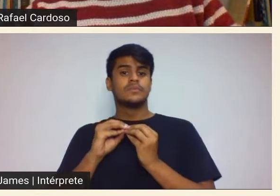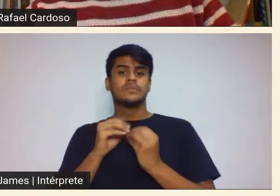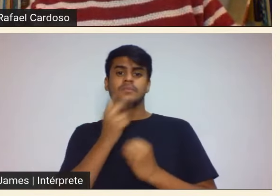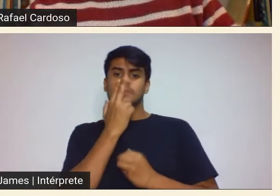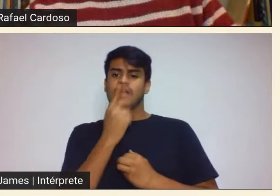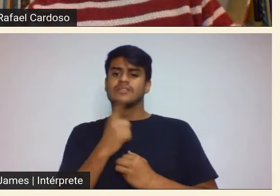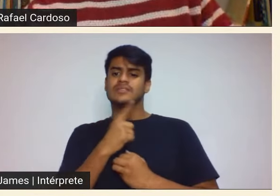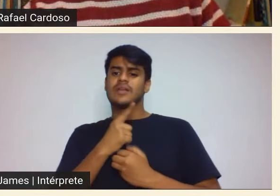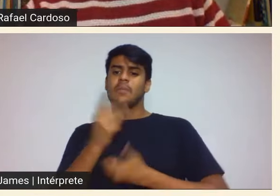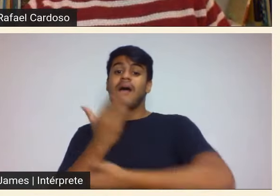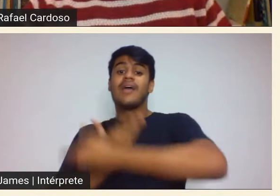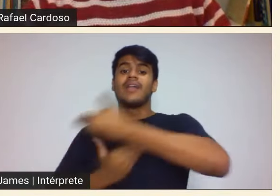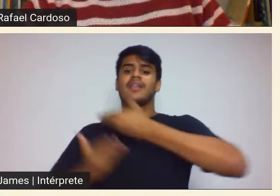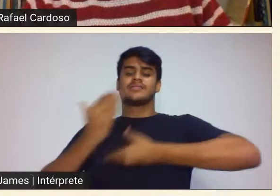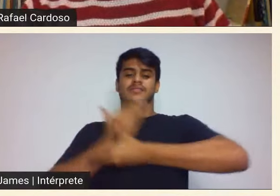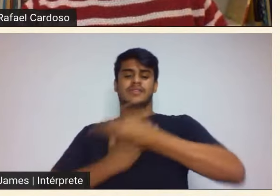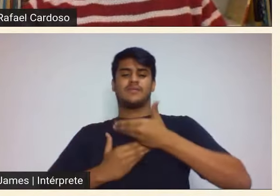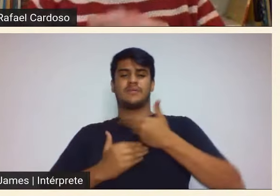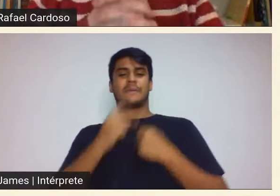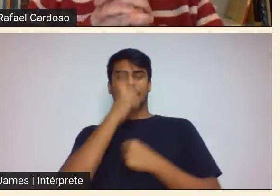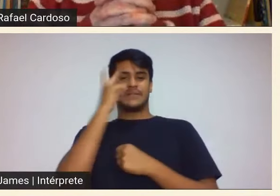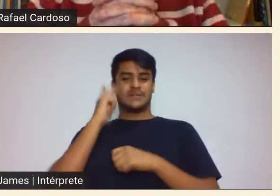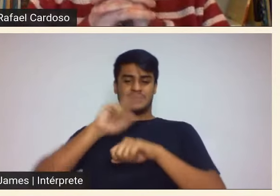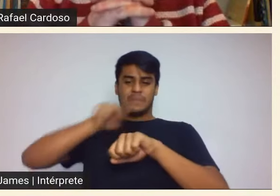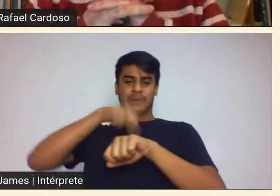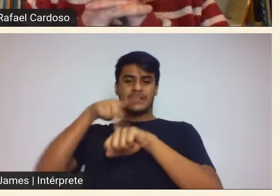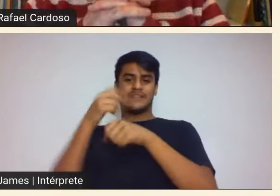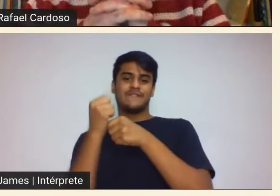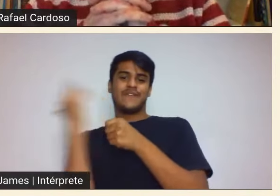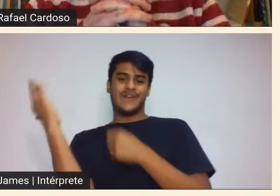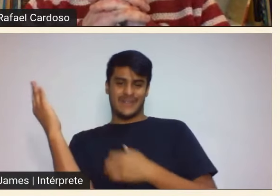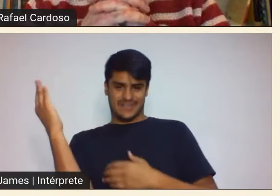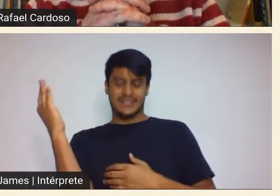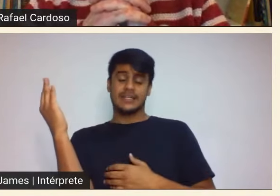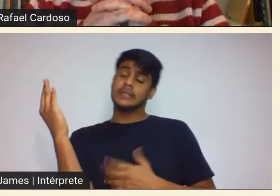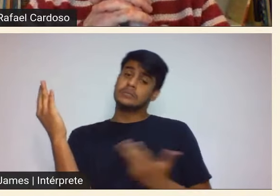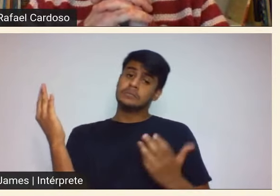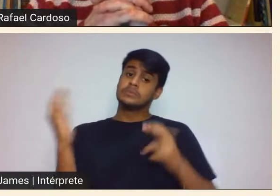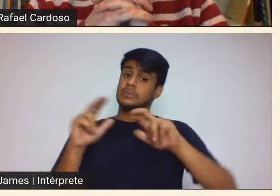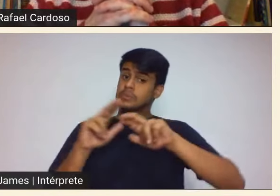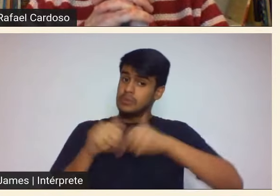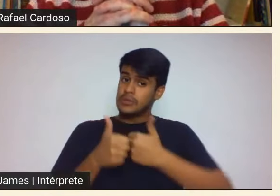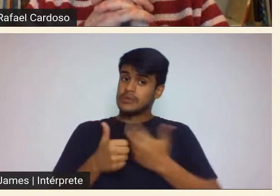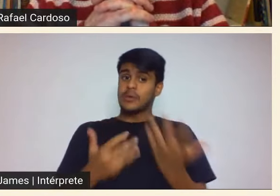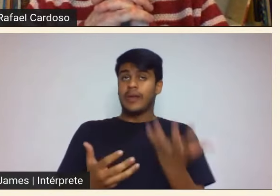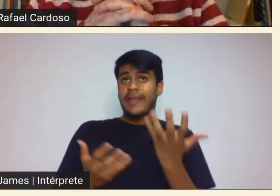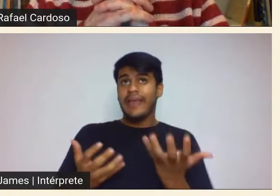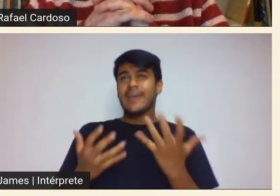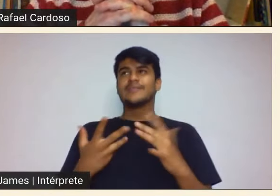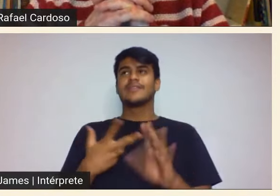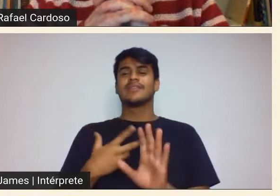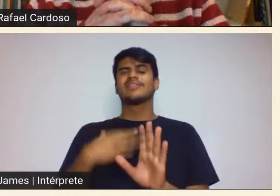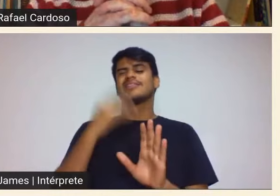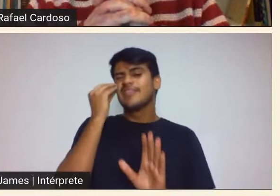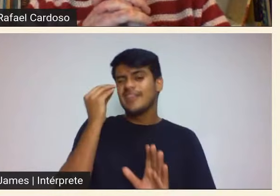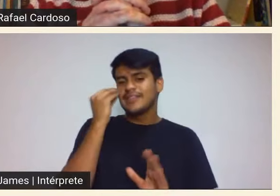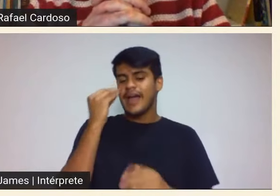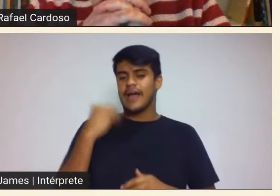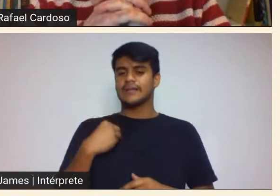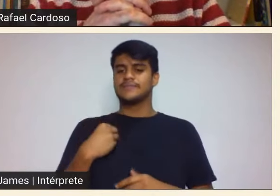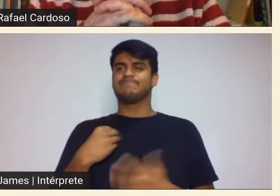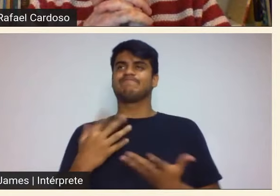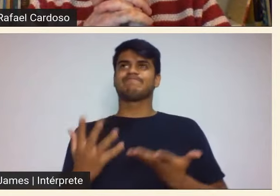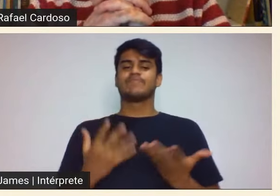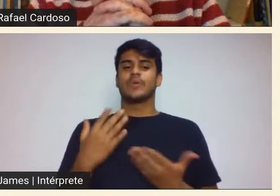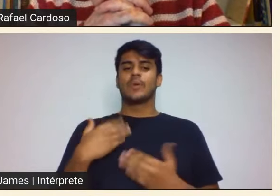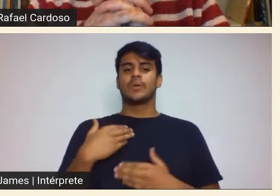de quem está de fora, né? E aí eu quero ser, ou tentar ser um pouco,